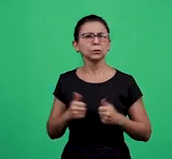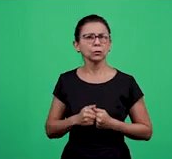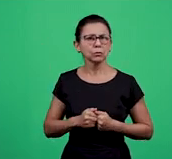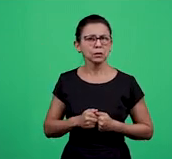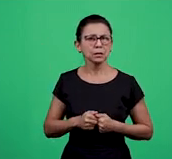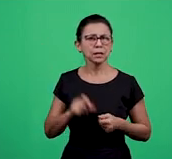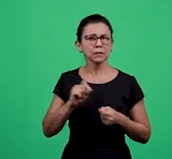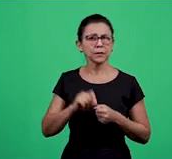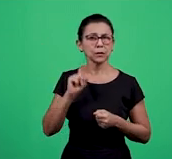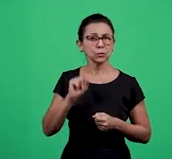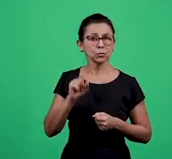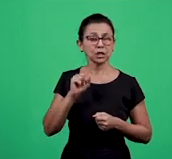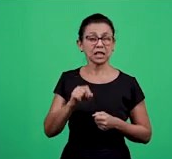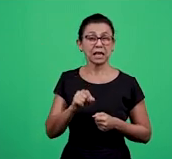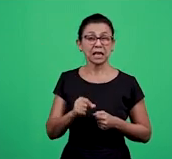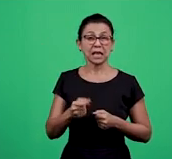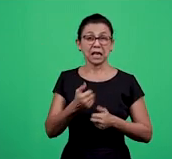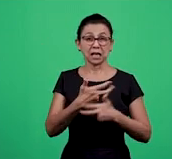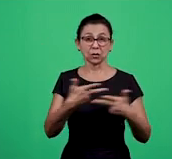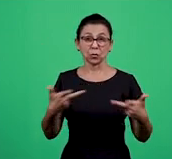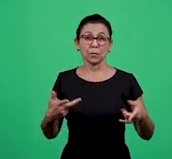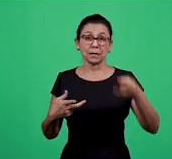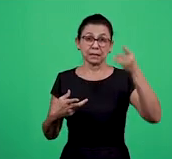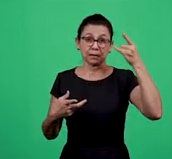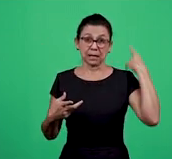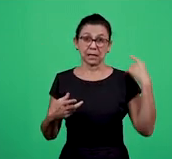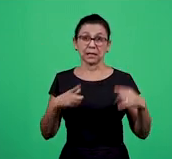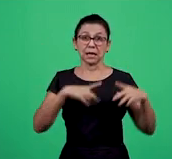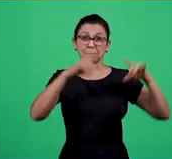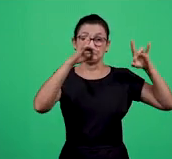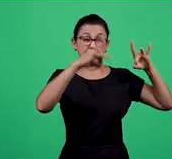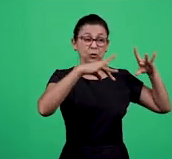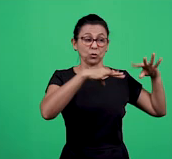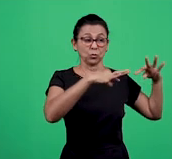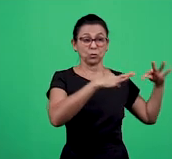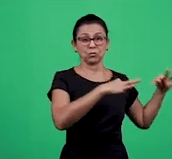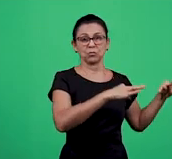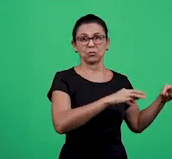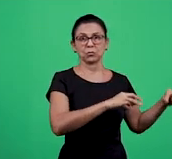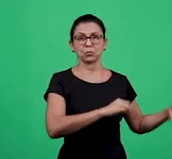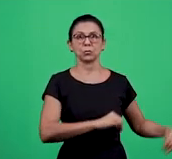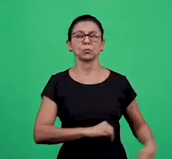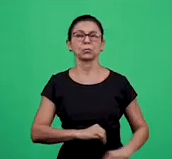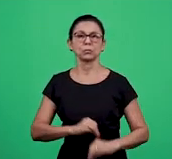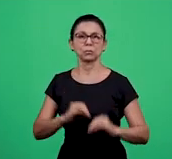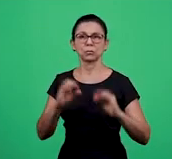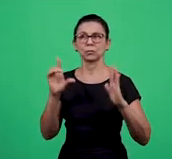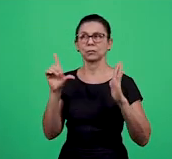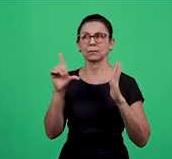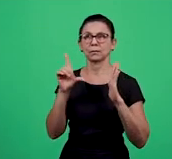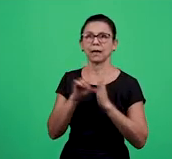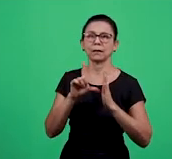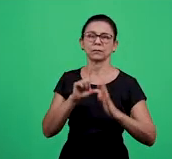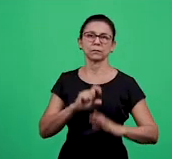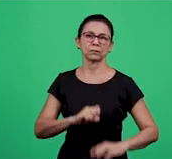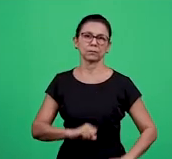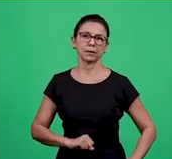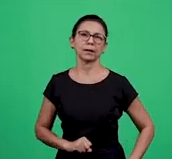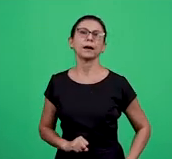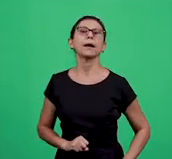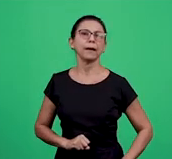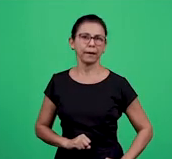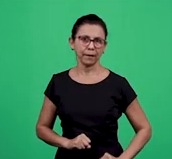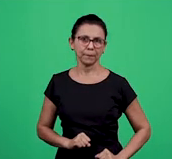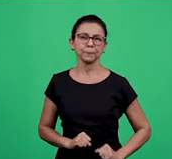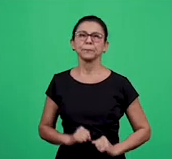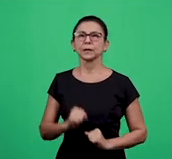fez igual a parábola que o Senhor contou, a história que o Senhor contou, que quando aquele homem achou o tesouro, ele vendeu